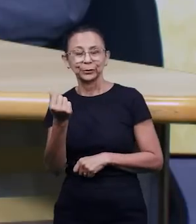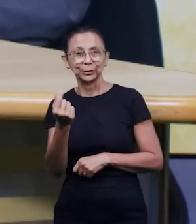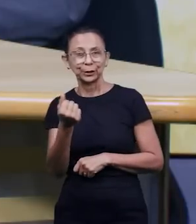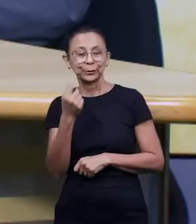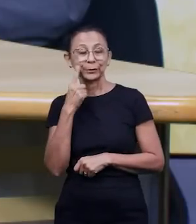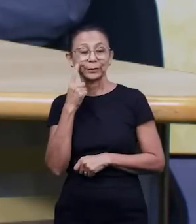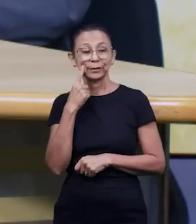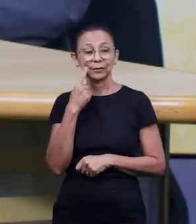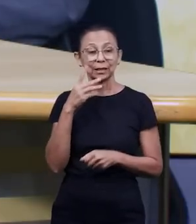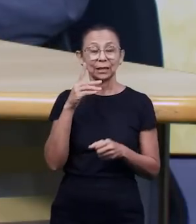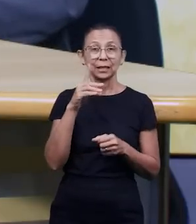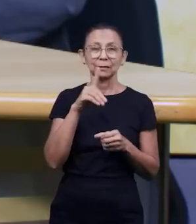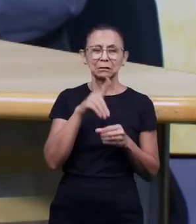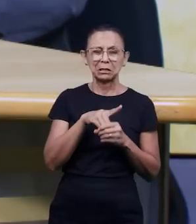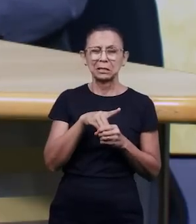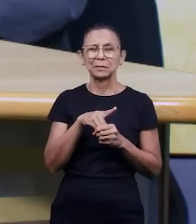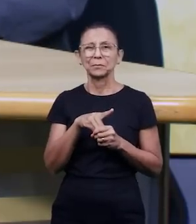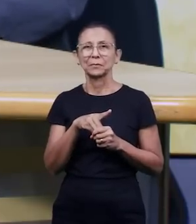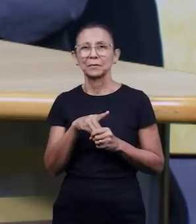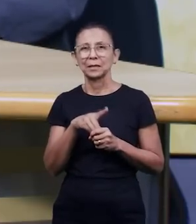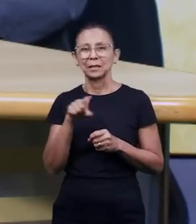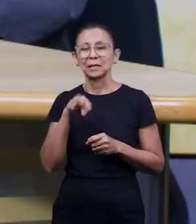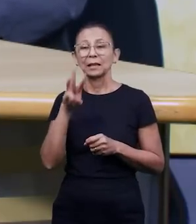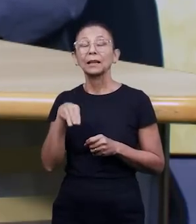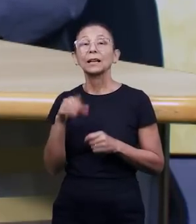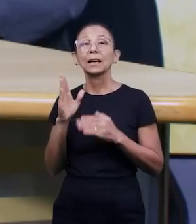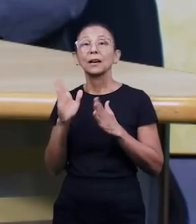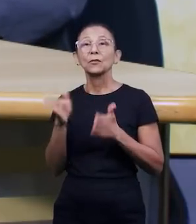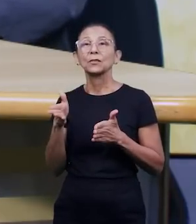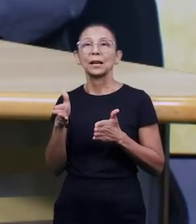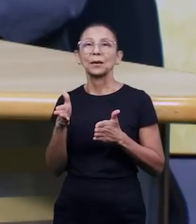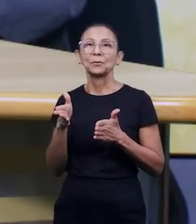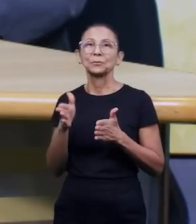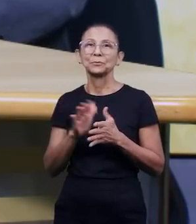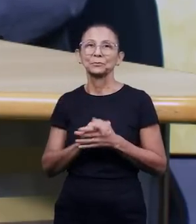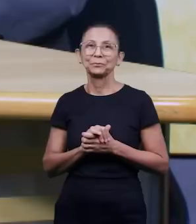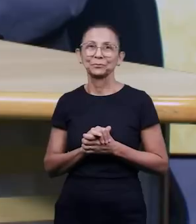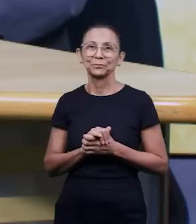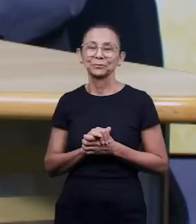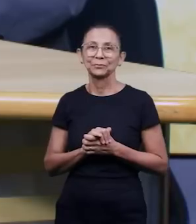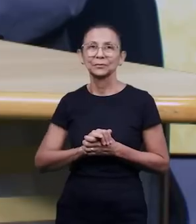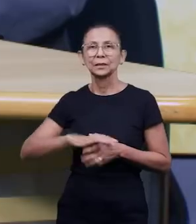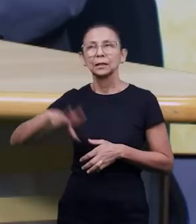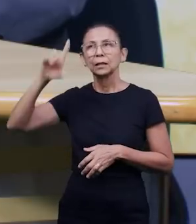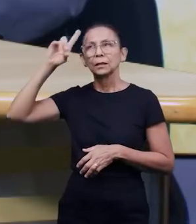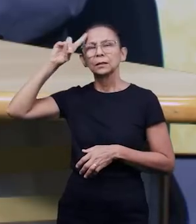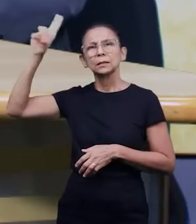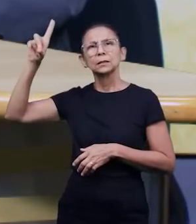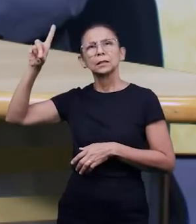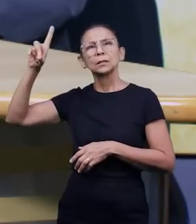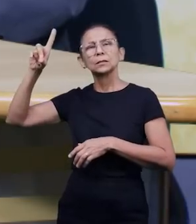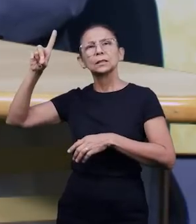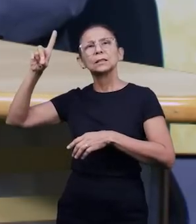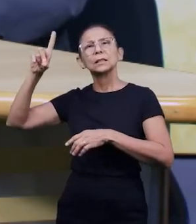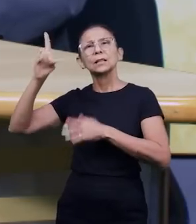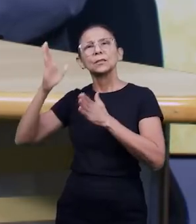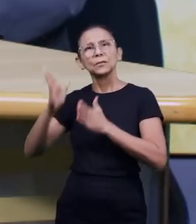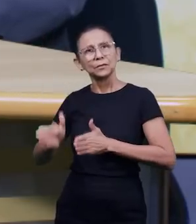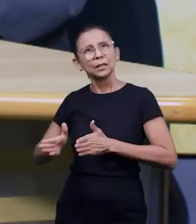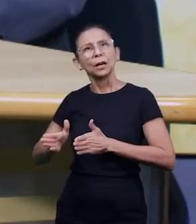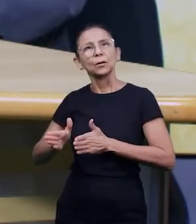Mas eu costumava dizer o seguinte: para ver isso aí é só chegar a procurar o tesoureiro para ver o livro, para ver